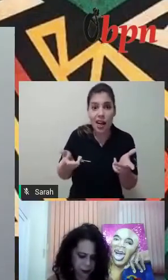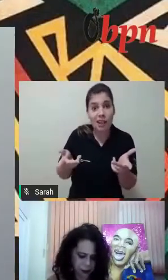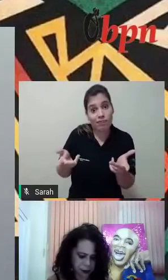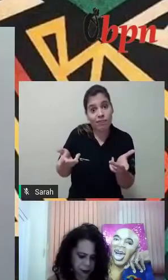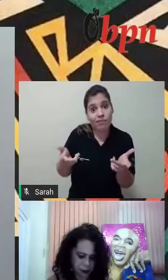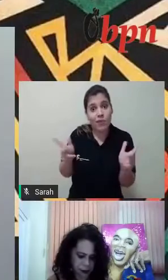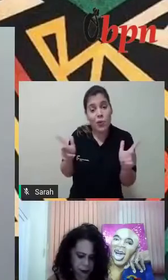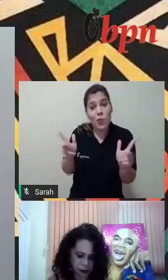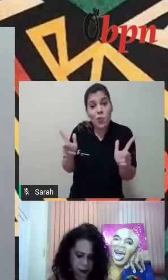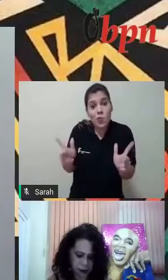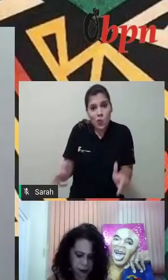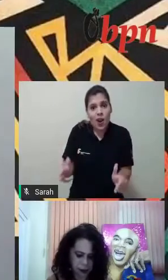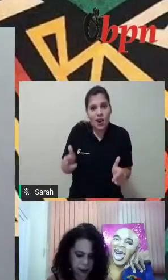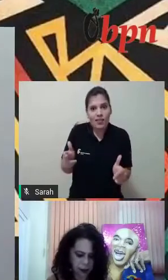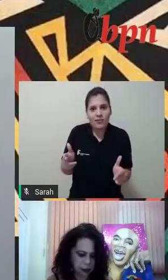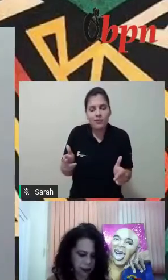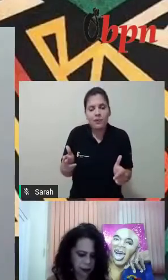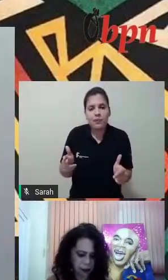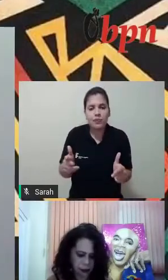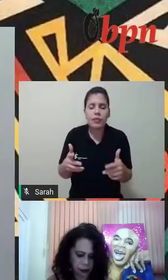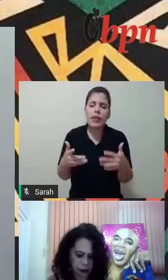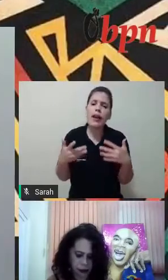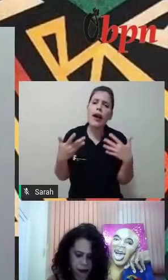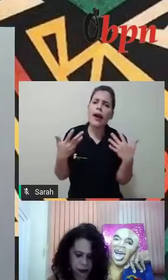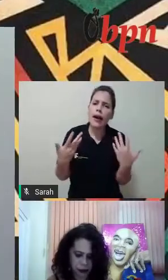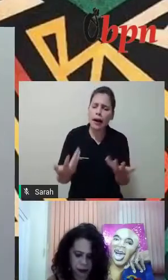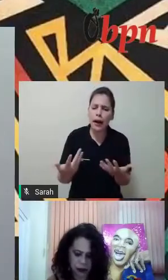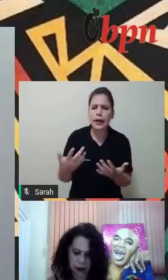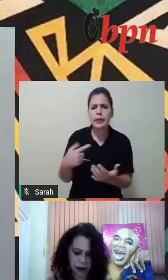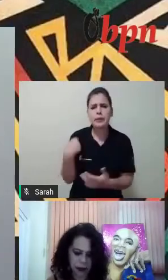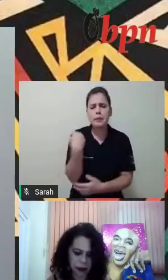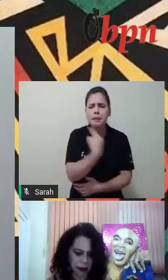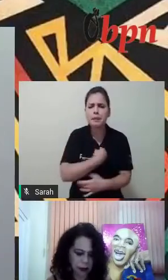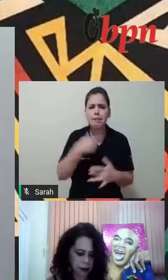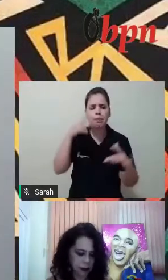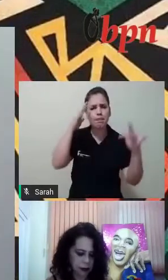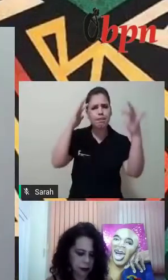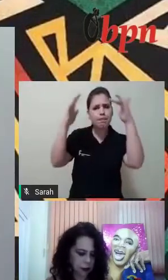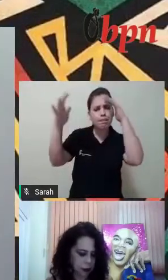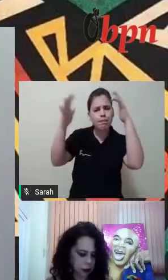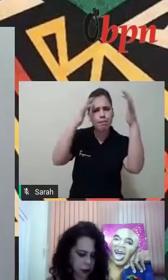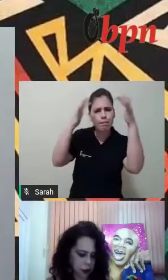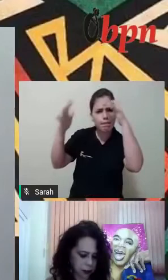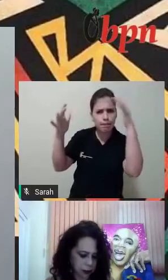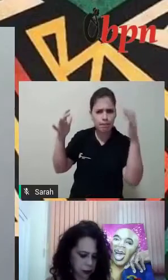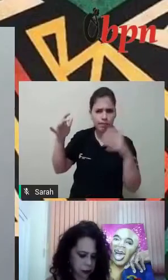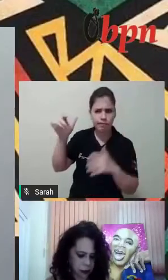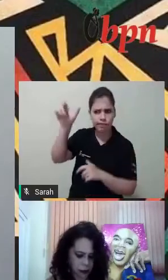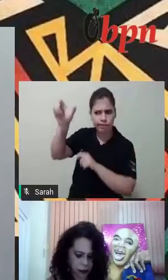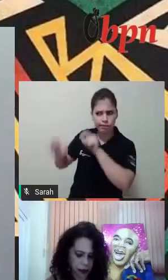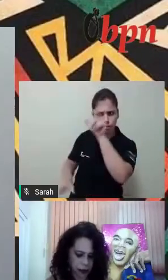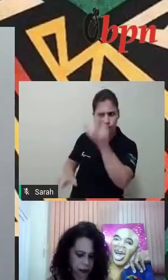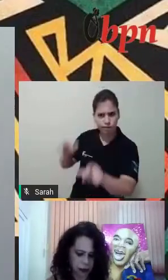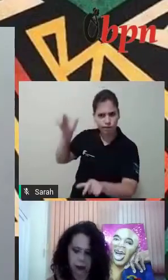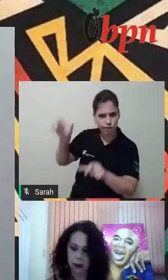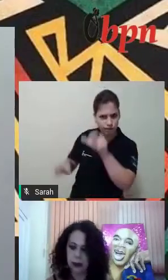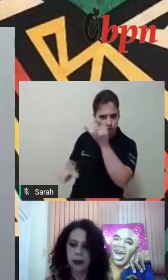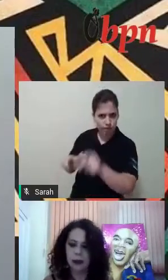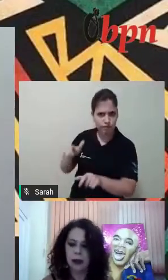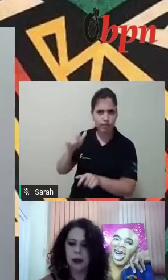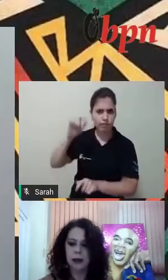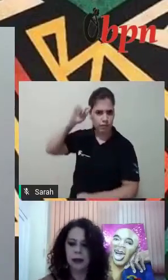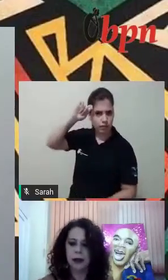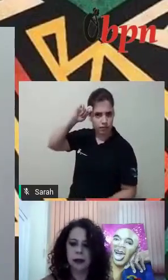aí, quando a gente pensa também nessa engenhosidade do corpo negro,